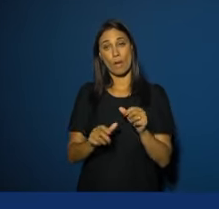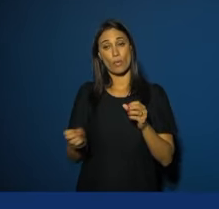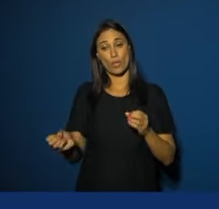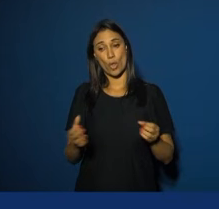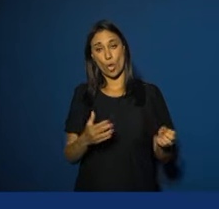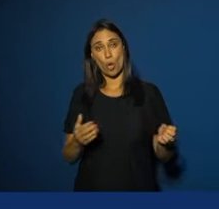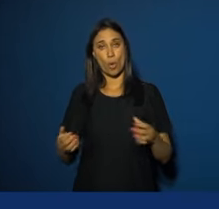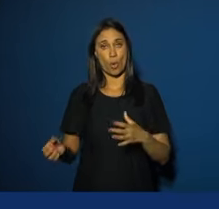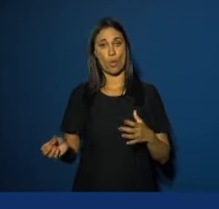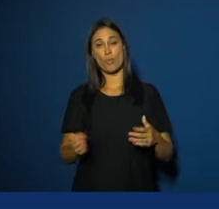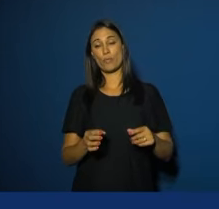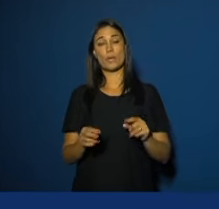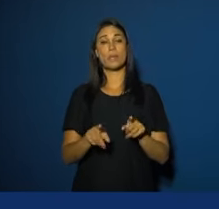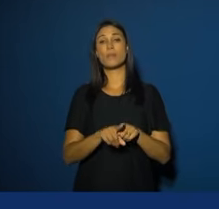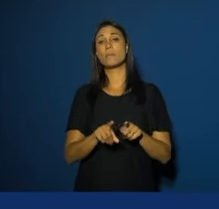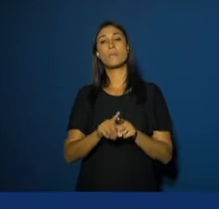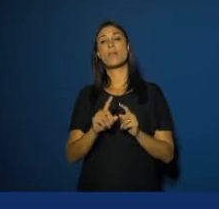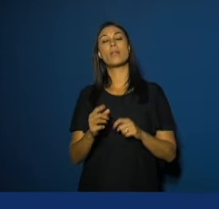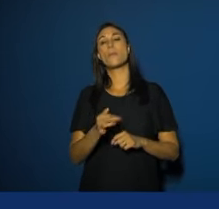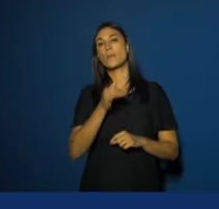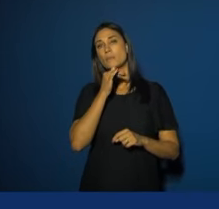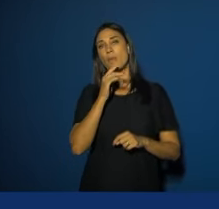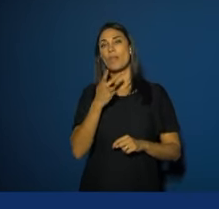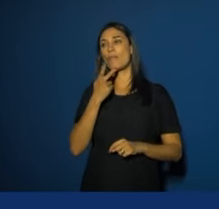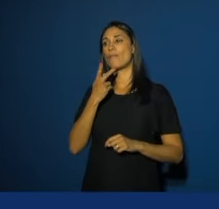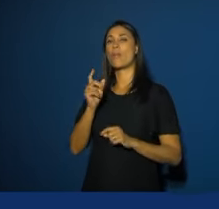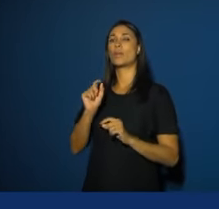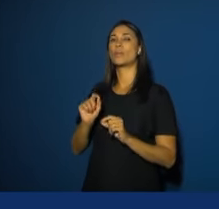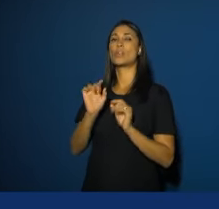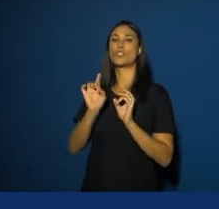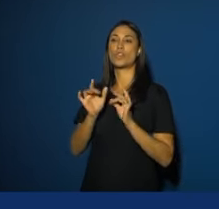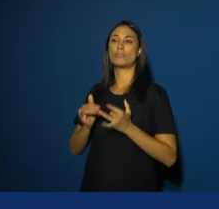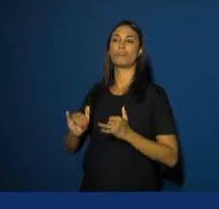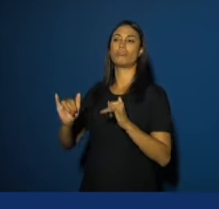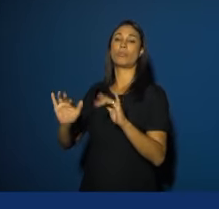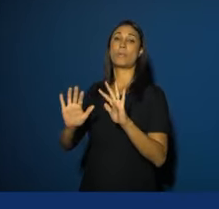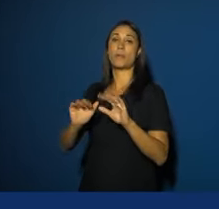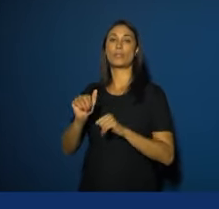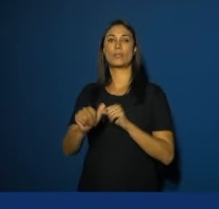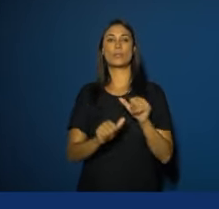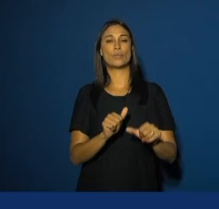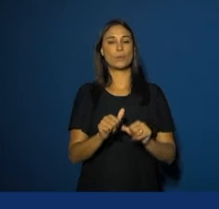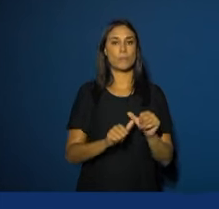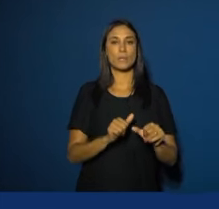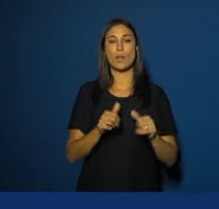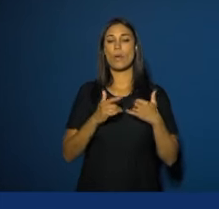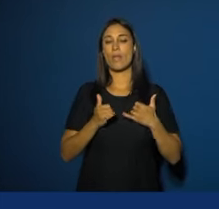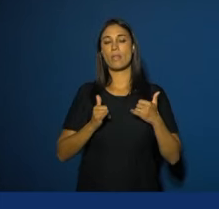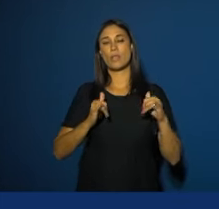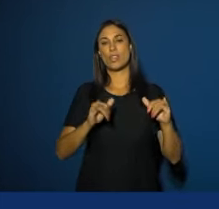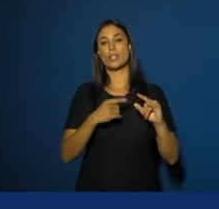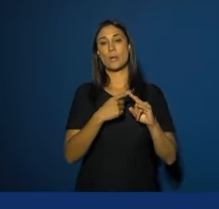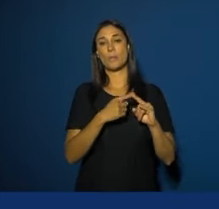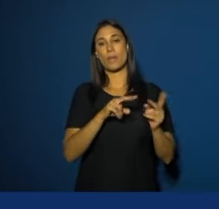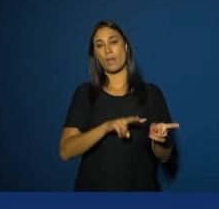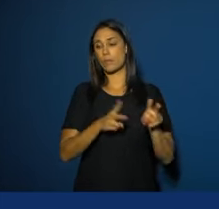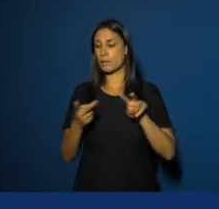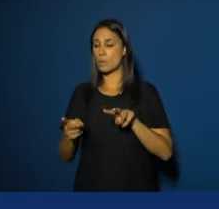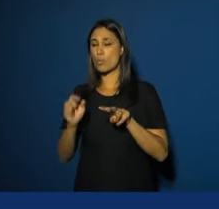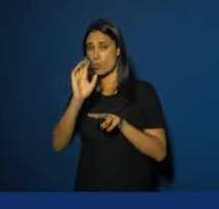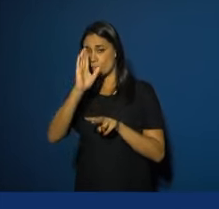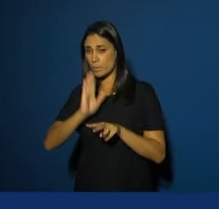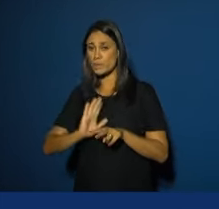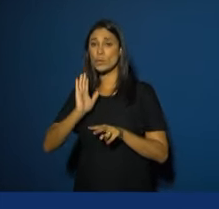e possamos não estarmos aqui falando de transição energética, mas de transformação energética, porque a transição o